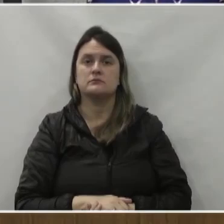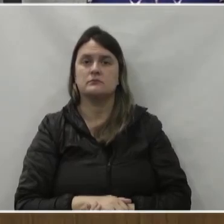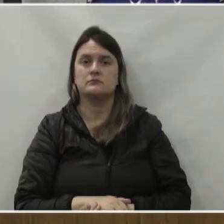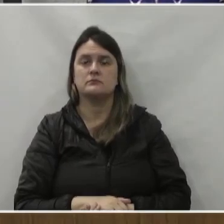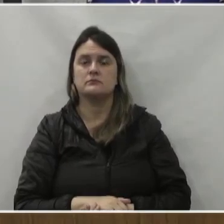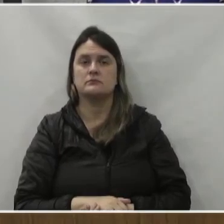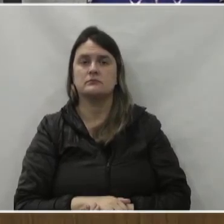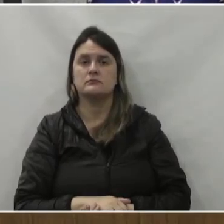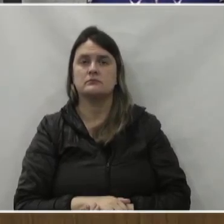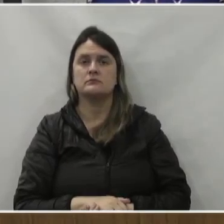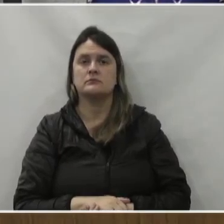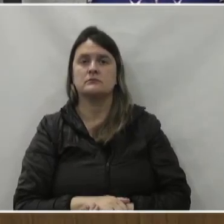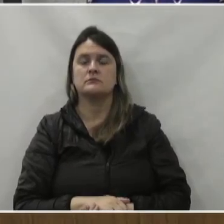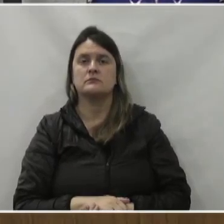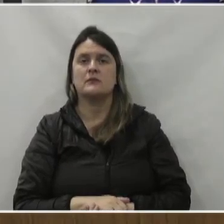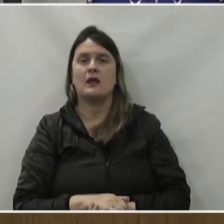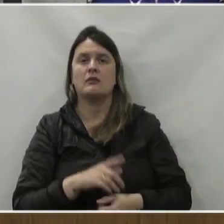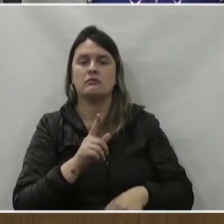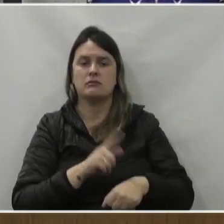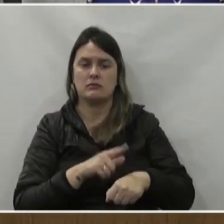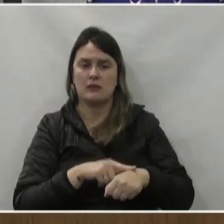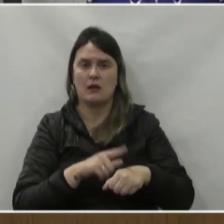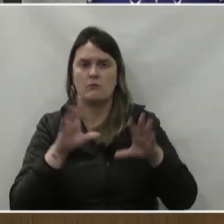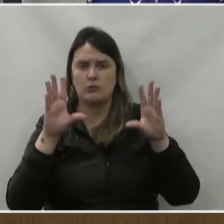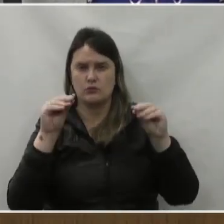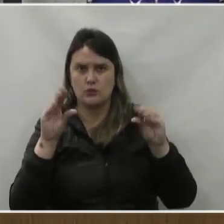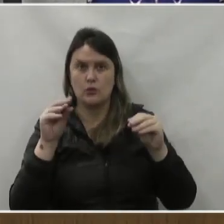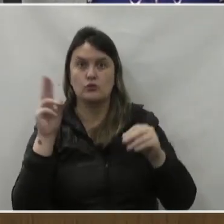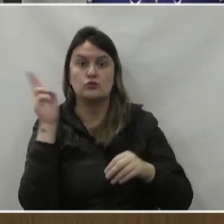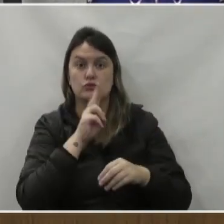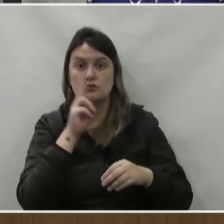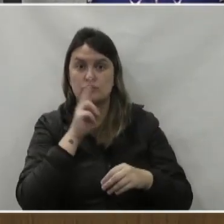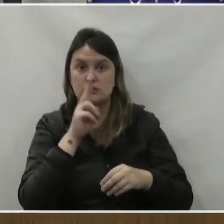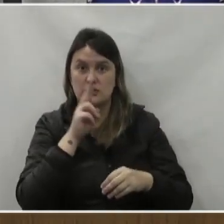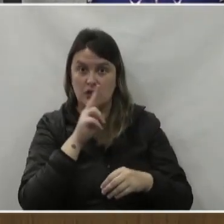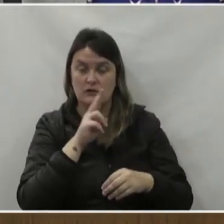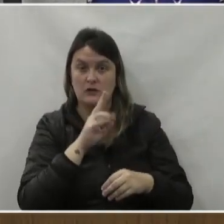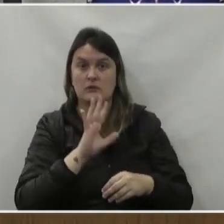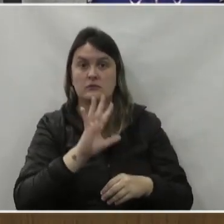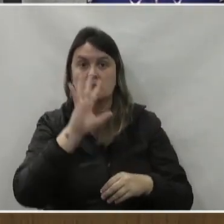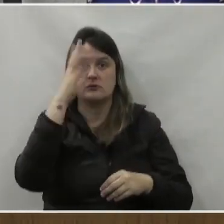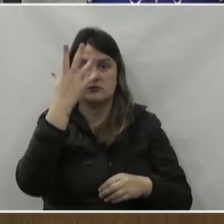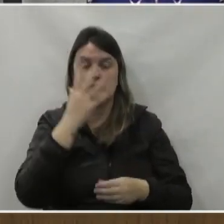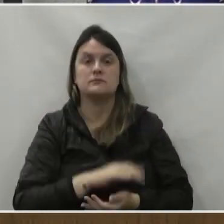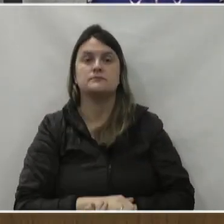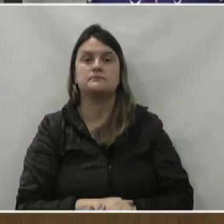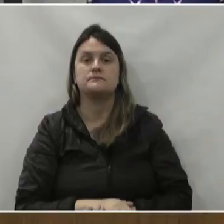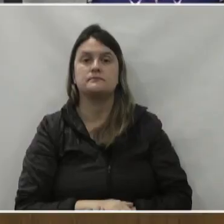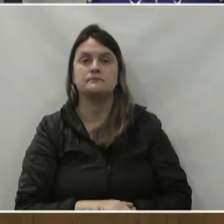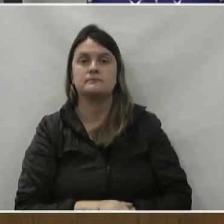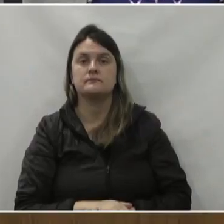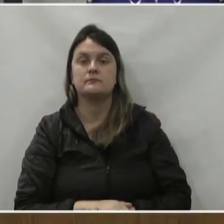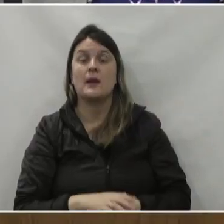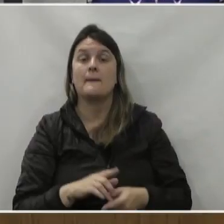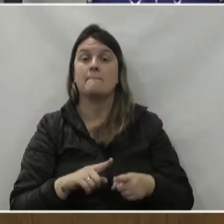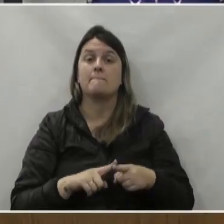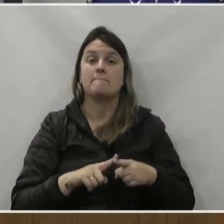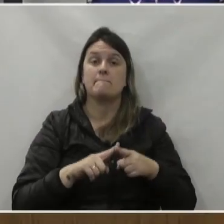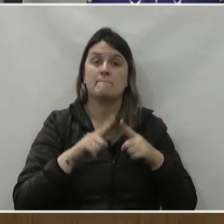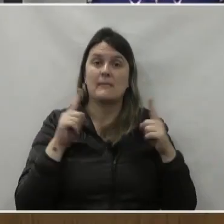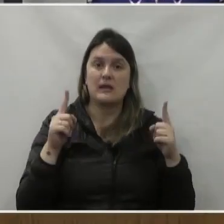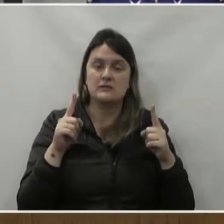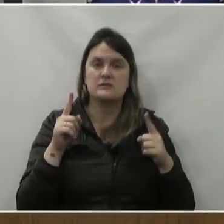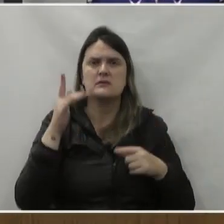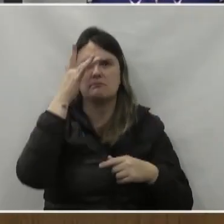em regime de plantão, inclusive para emergências fora do horário comercial. Entretanto,